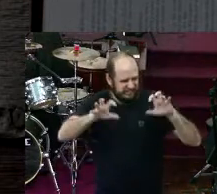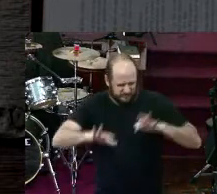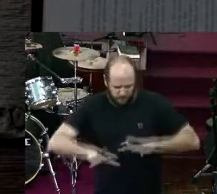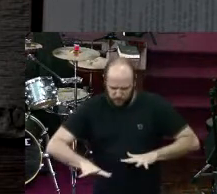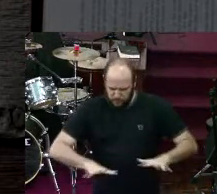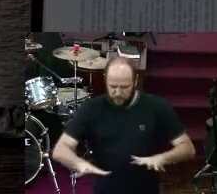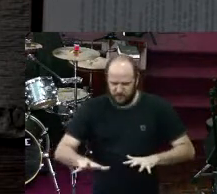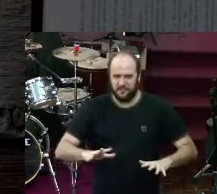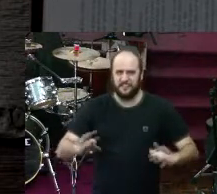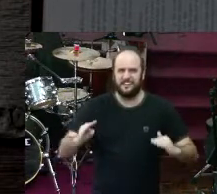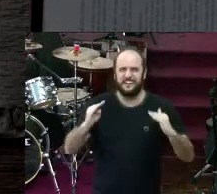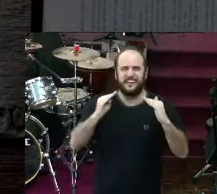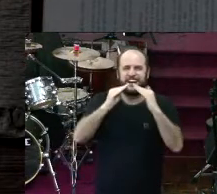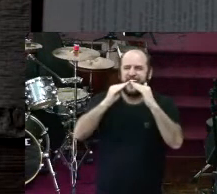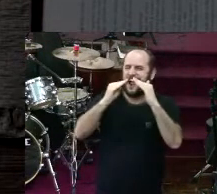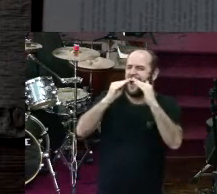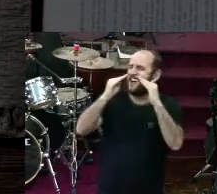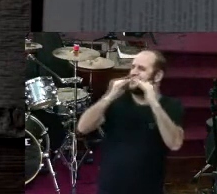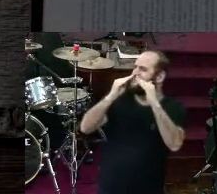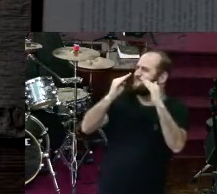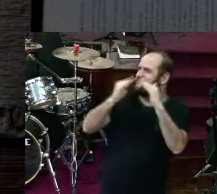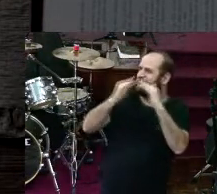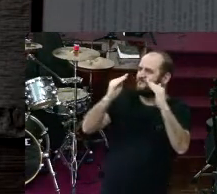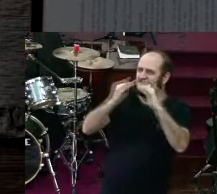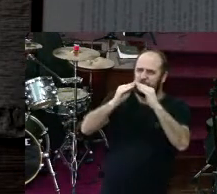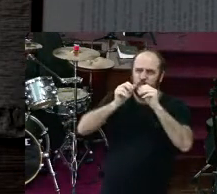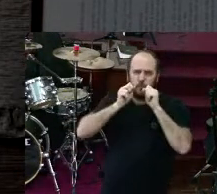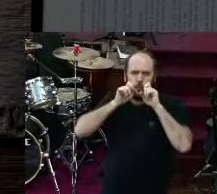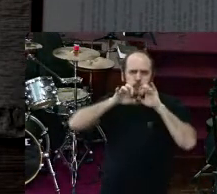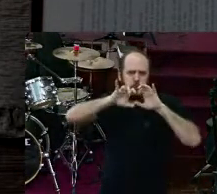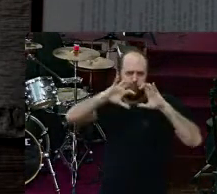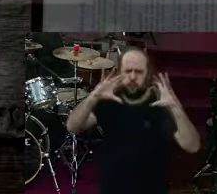a casa se encheu de fumaça.